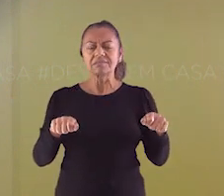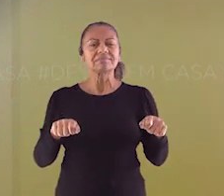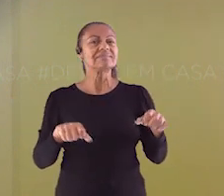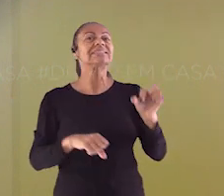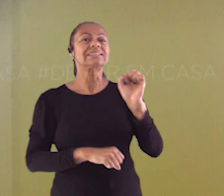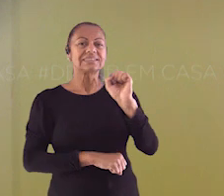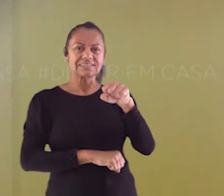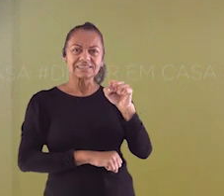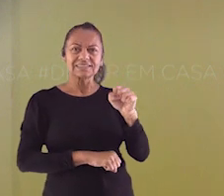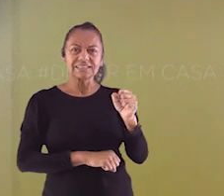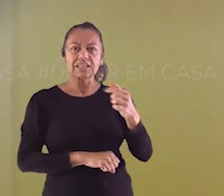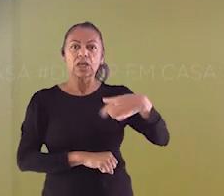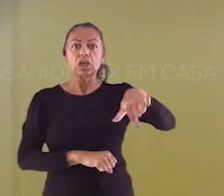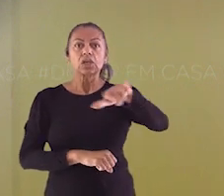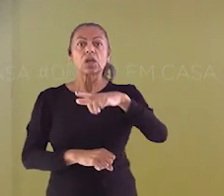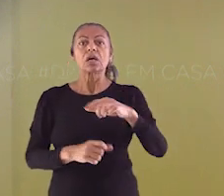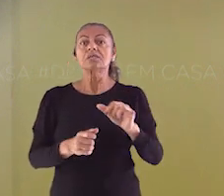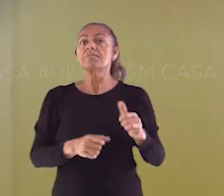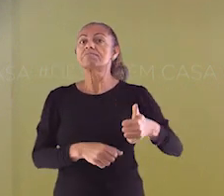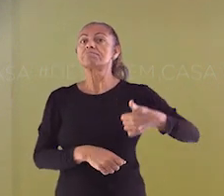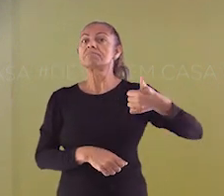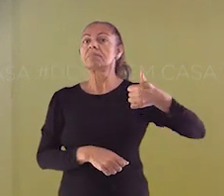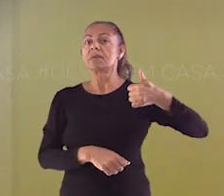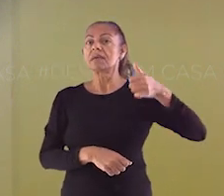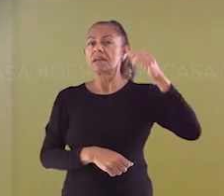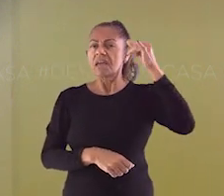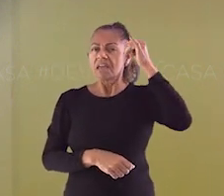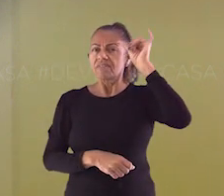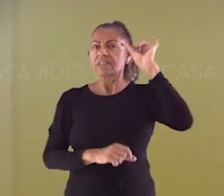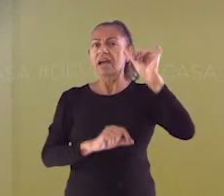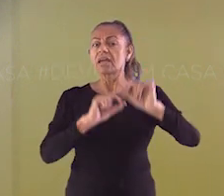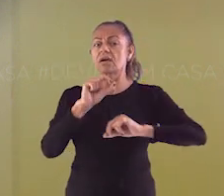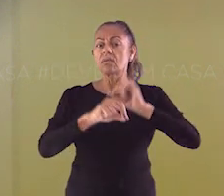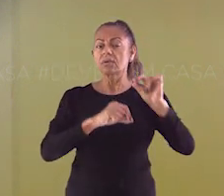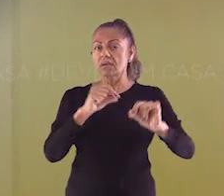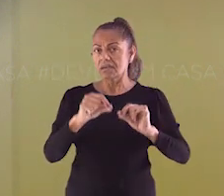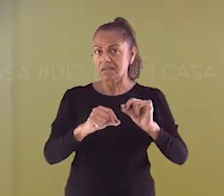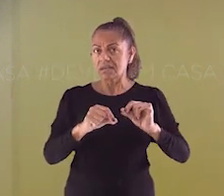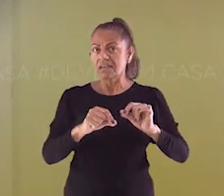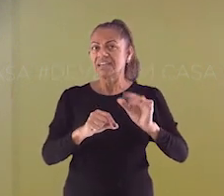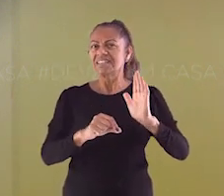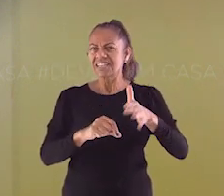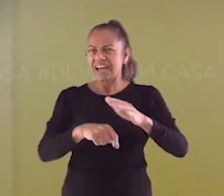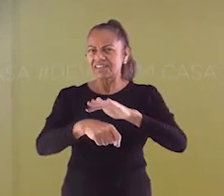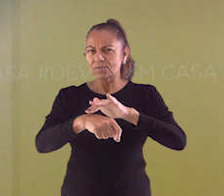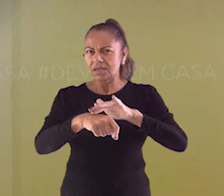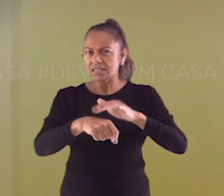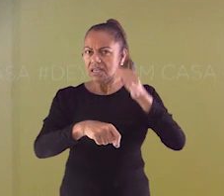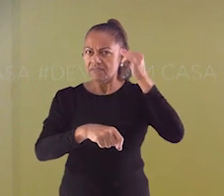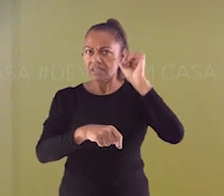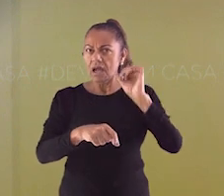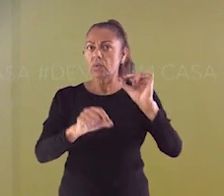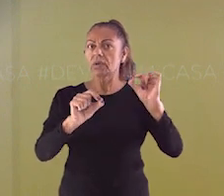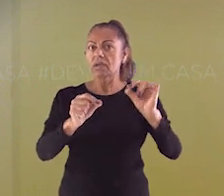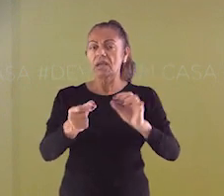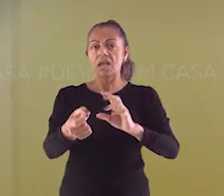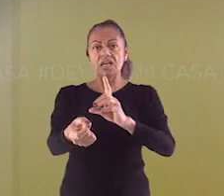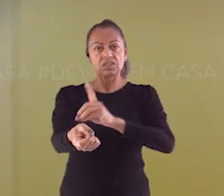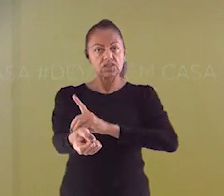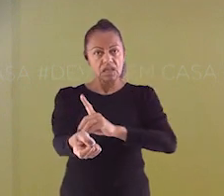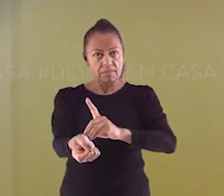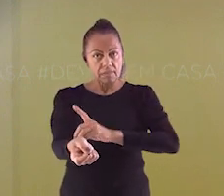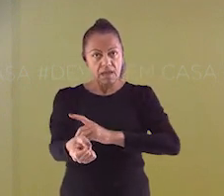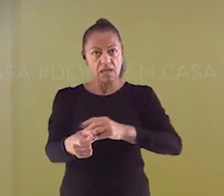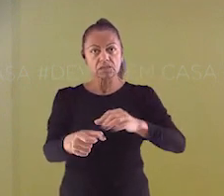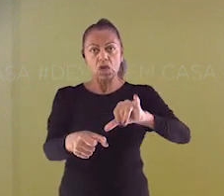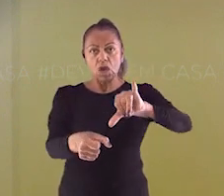doenças cardiovasculares? A resposta é sim. Posso dizer que a primeira coisa que temos que evitar é